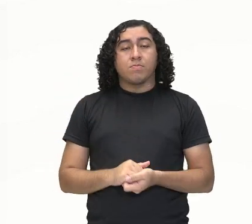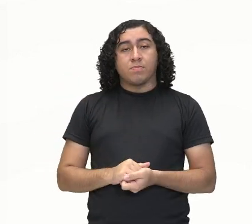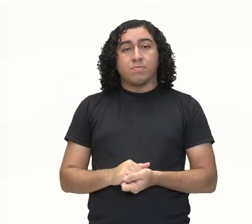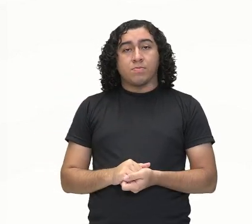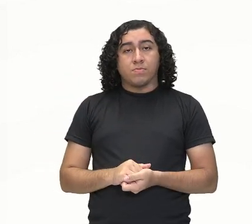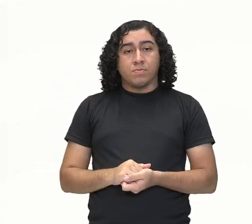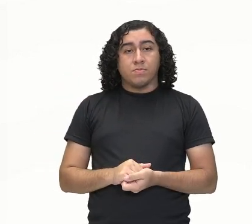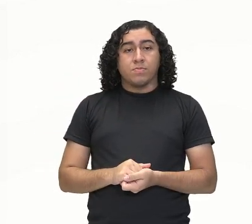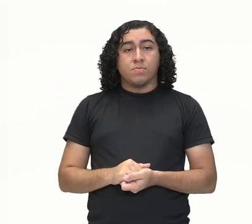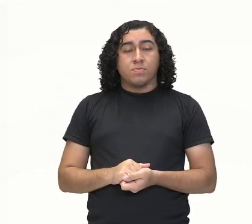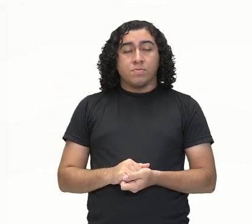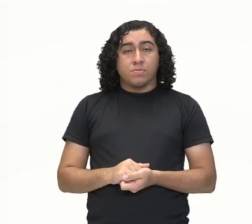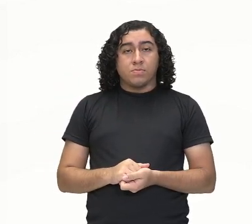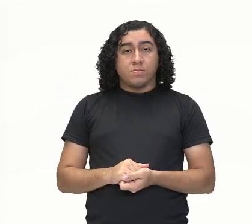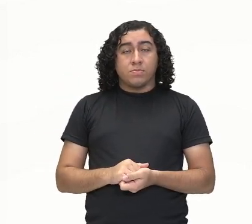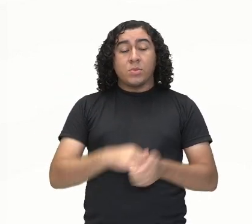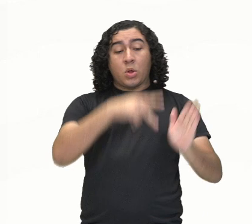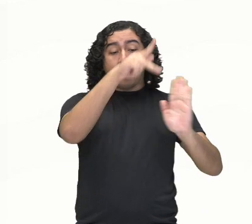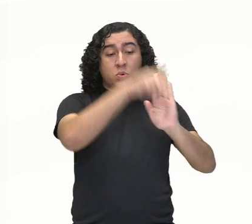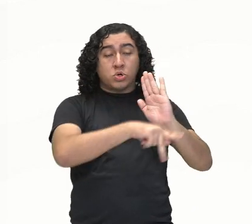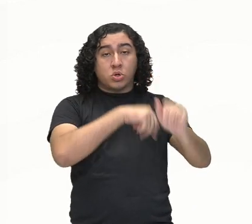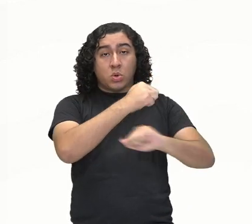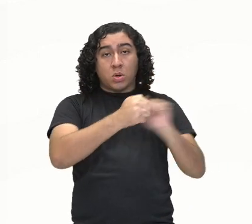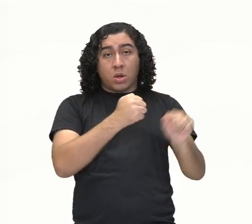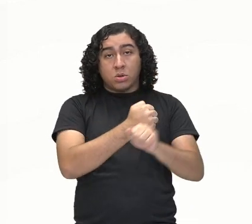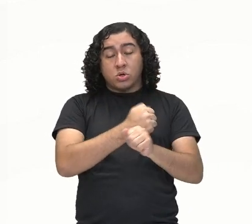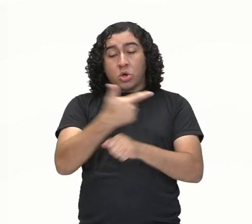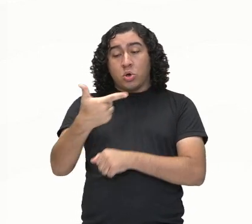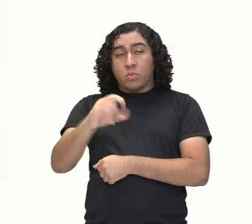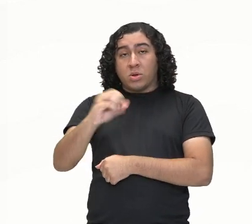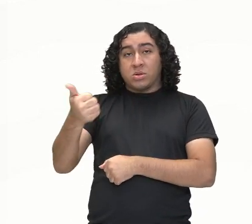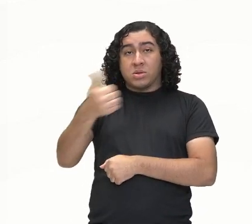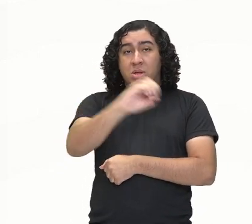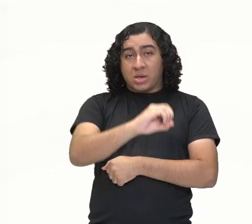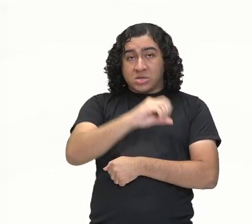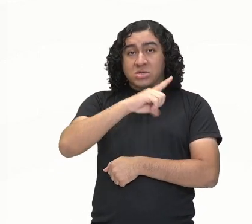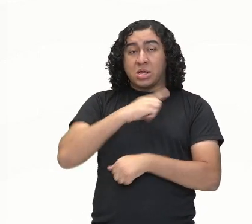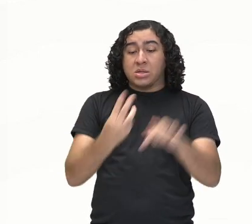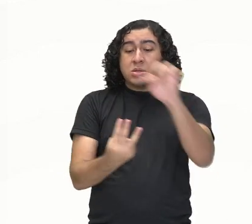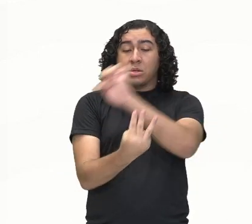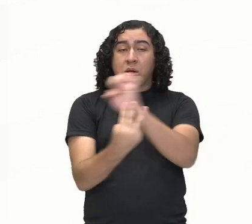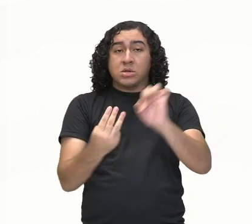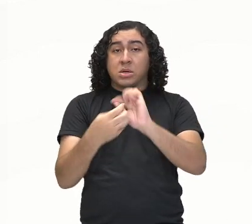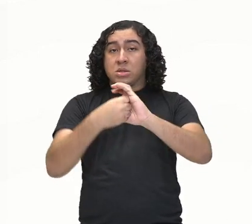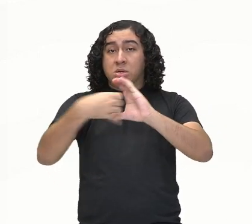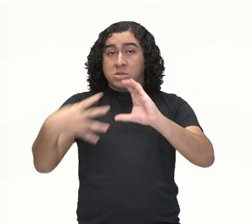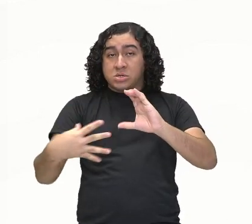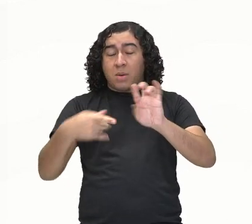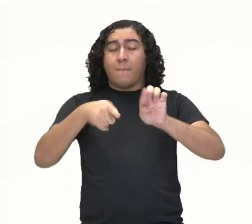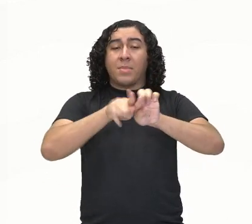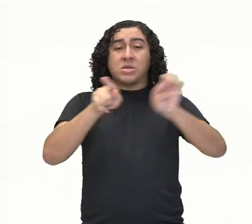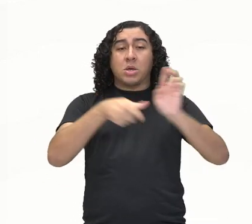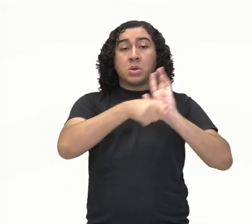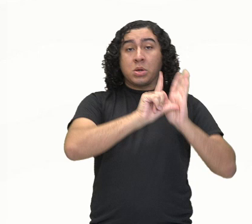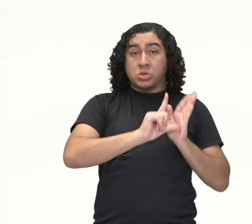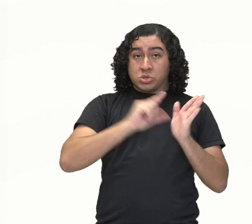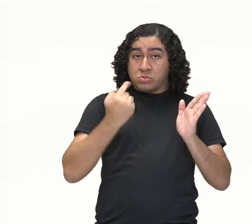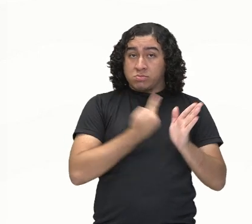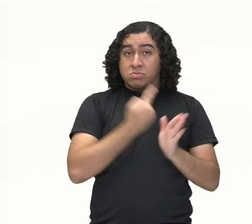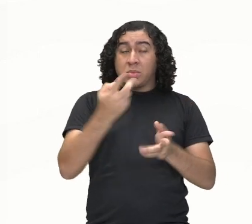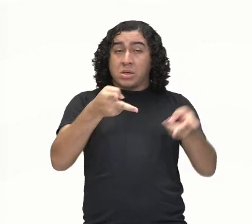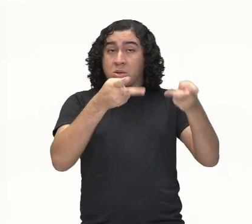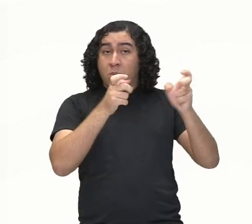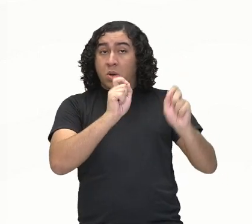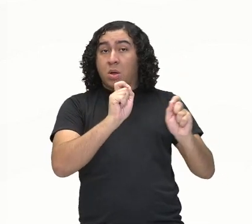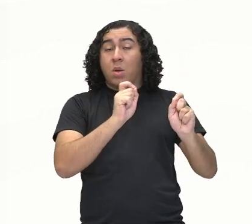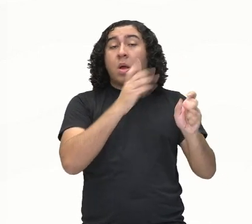do relatório de 2010, o IDH ele combina aí 3 dimensões, né? E antes desse período, nós verificamos que o cálculo ele era